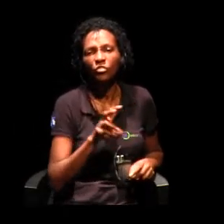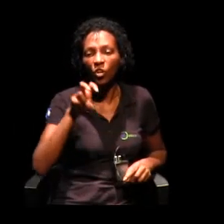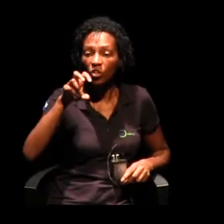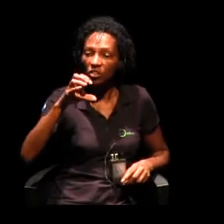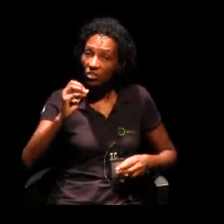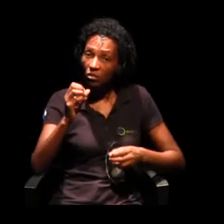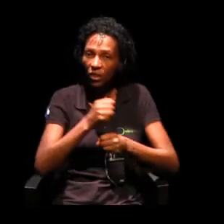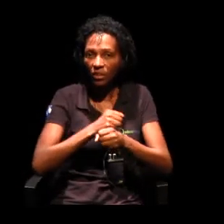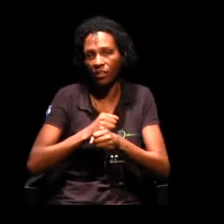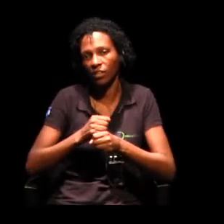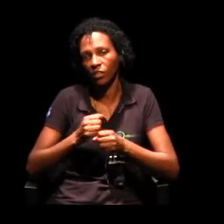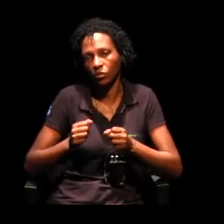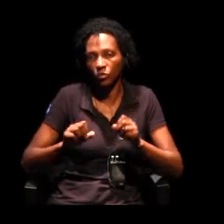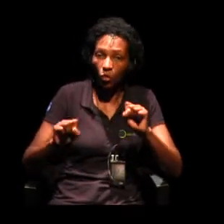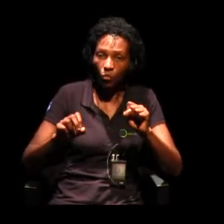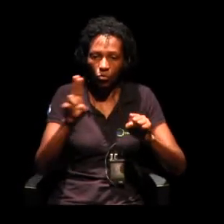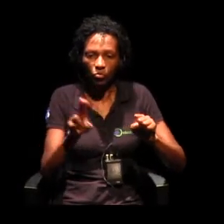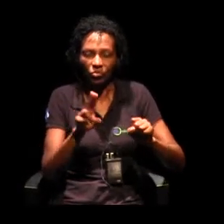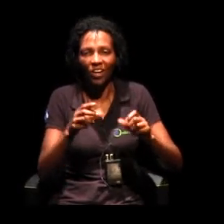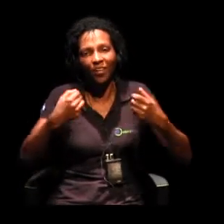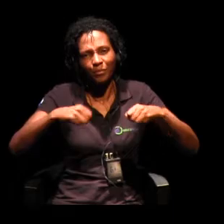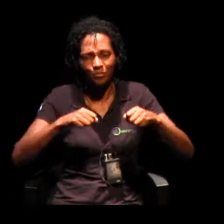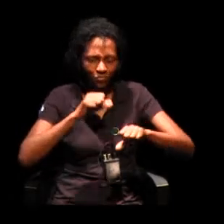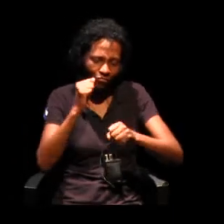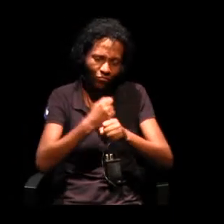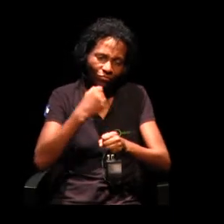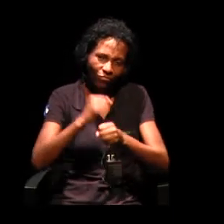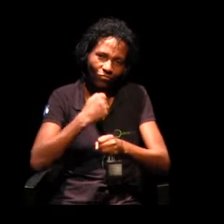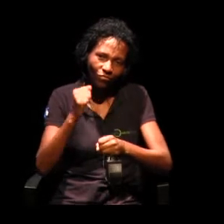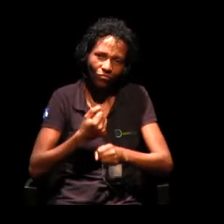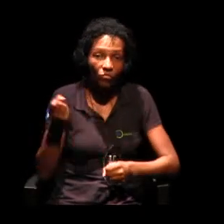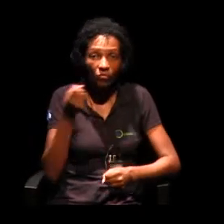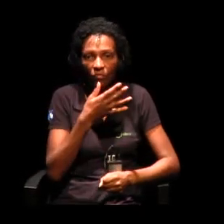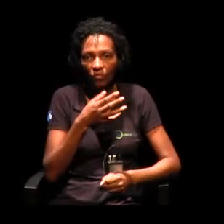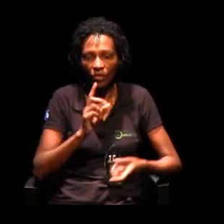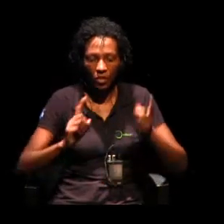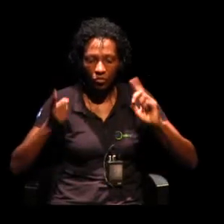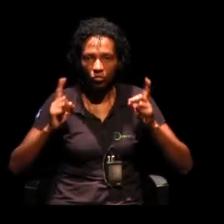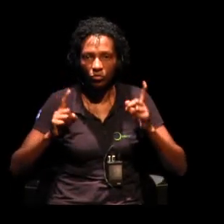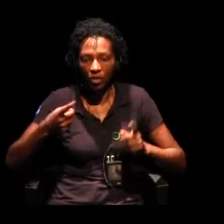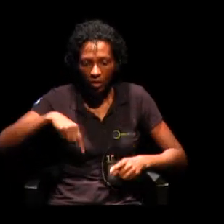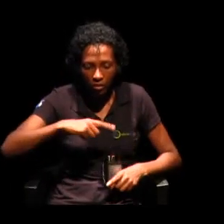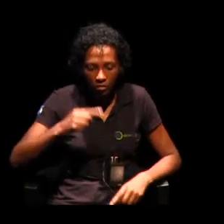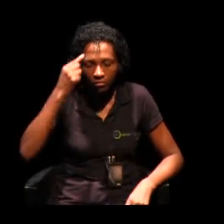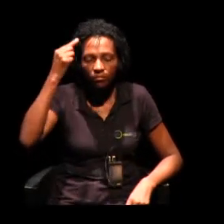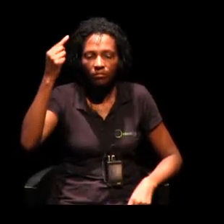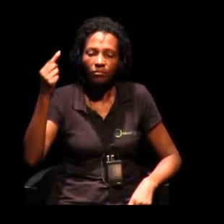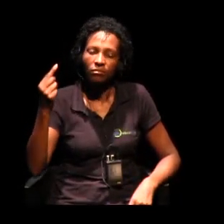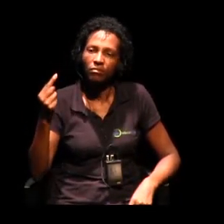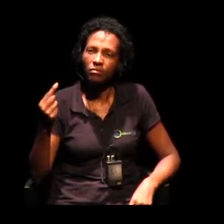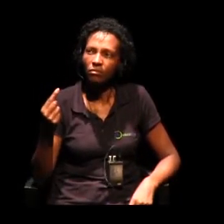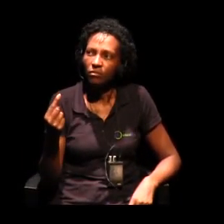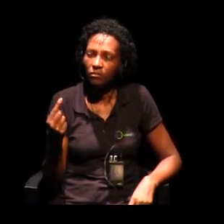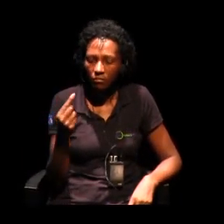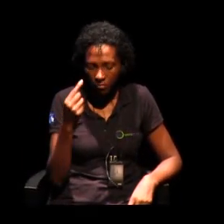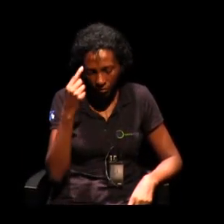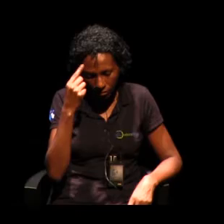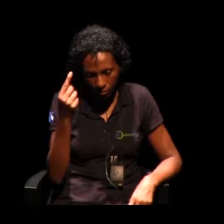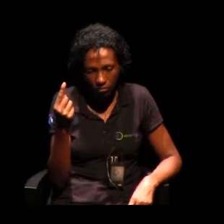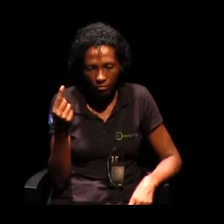essas rodovias têm somente 50 anos de validade, então eles teriam que refazer essa rodovia. Então nós